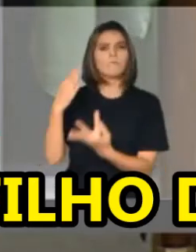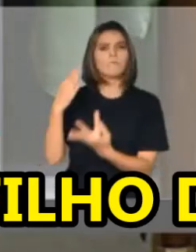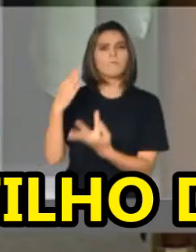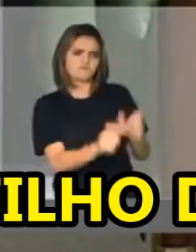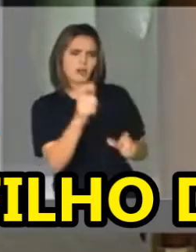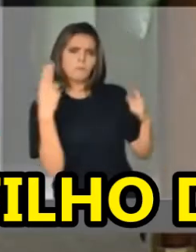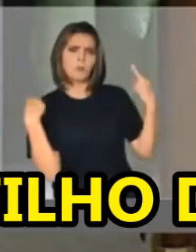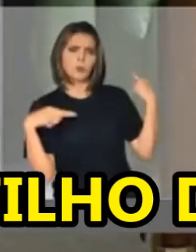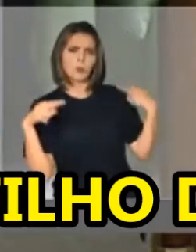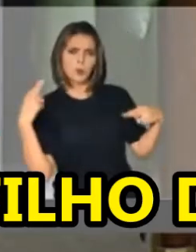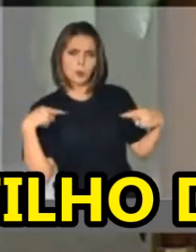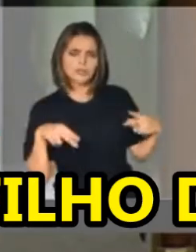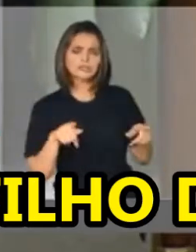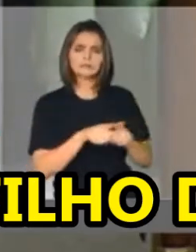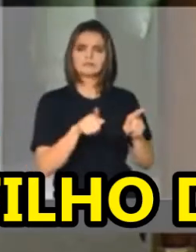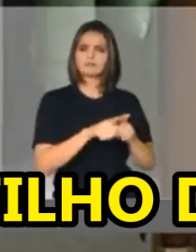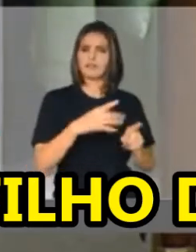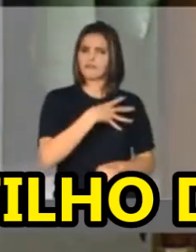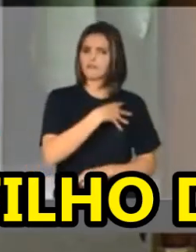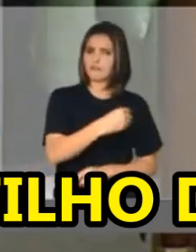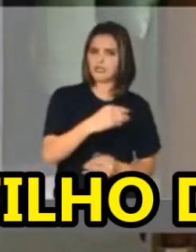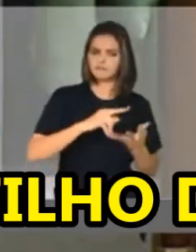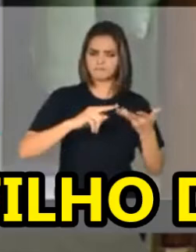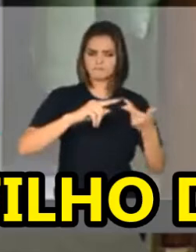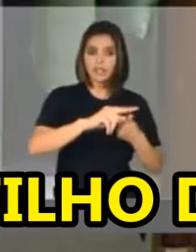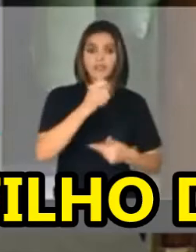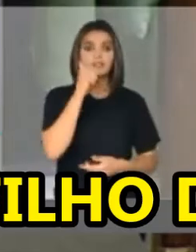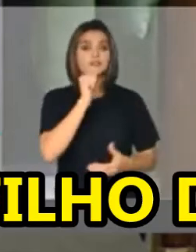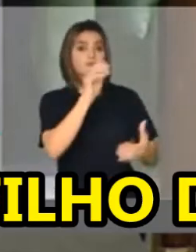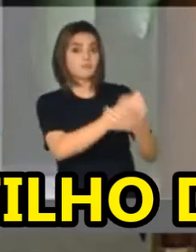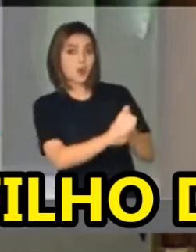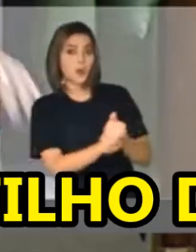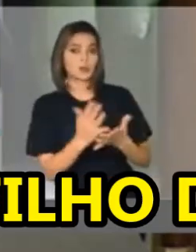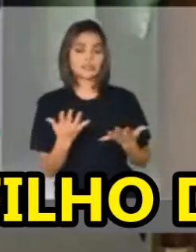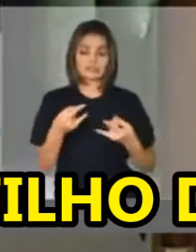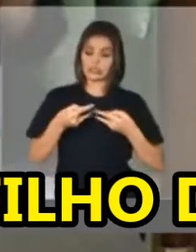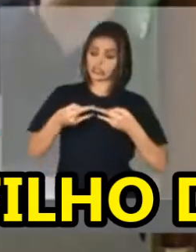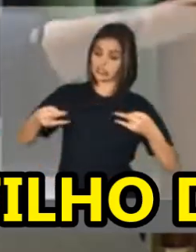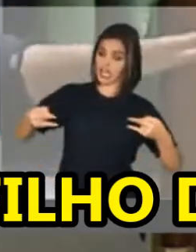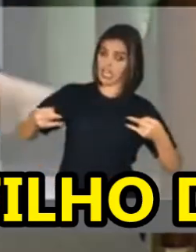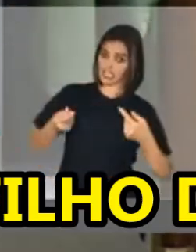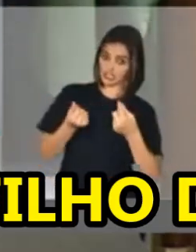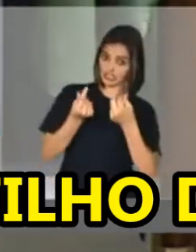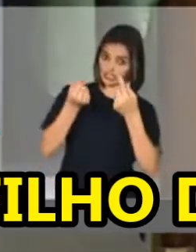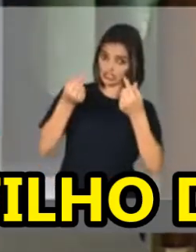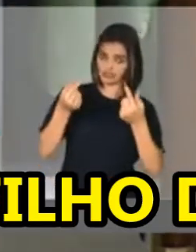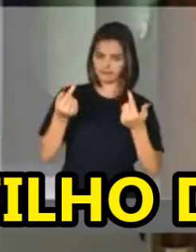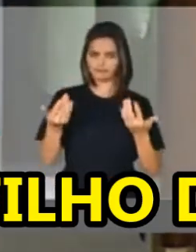Motoristas, filhos, esposas, cheques, tudo isso